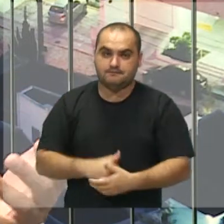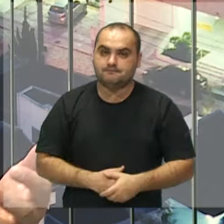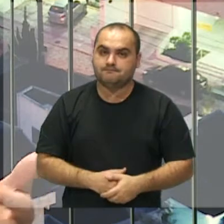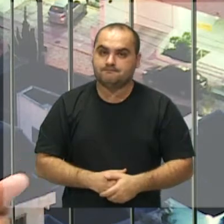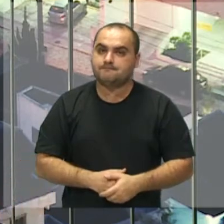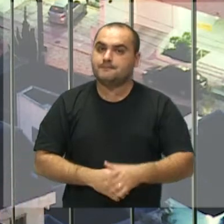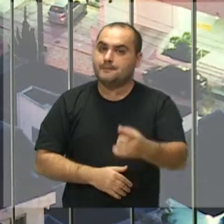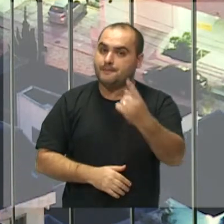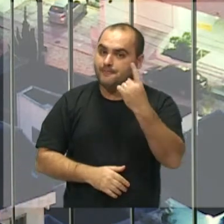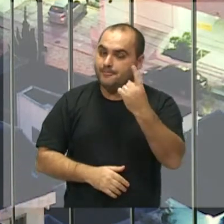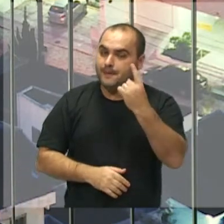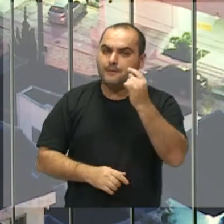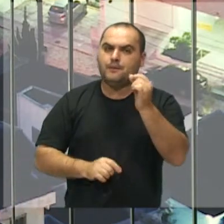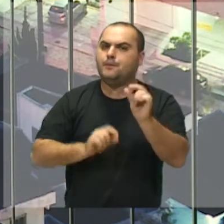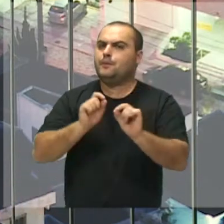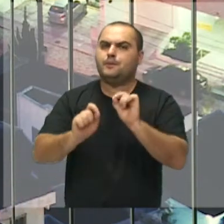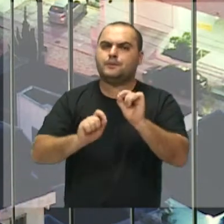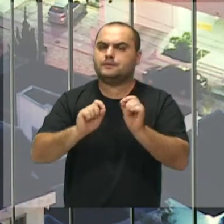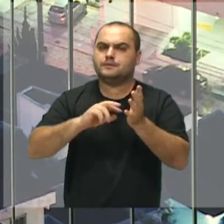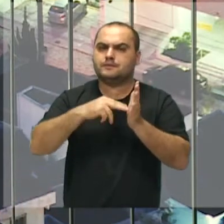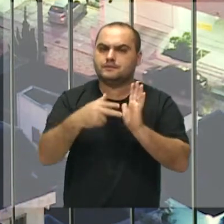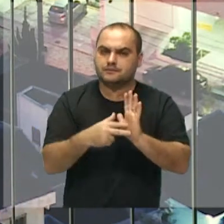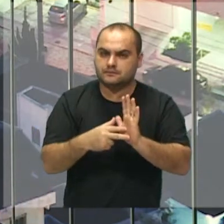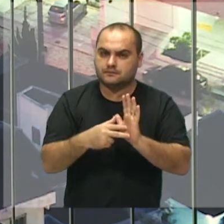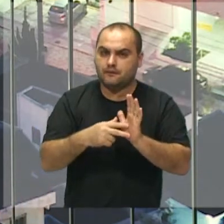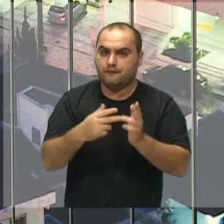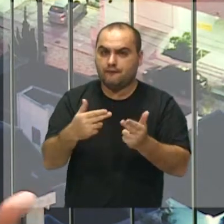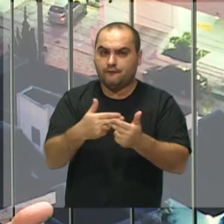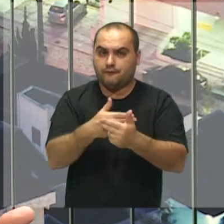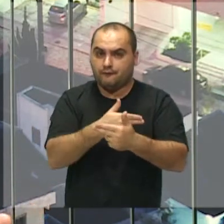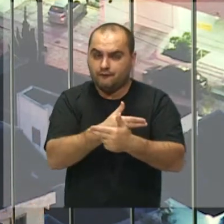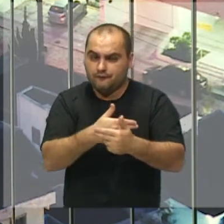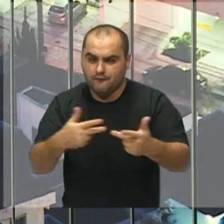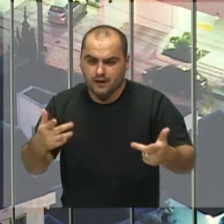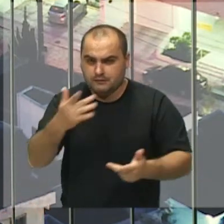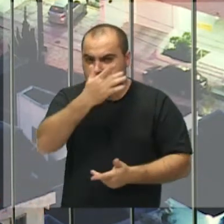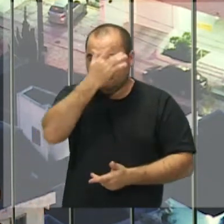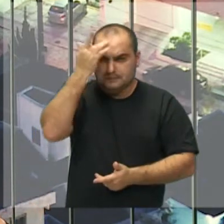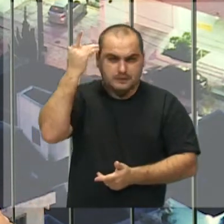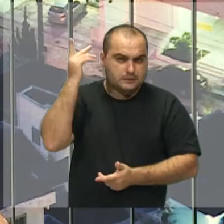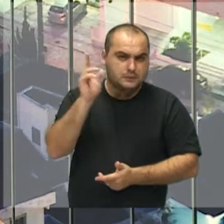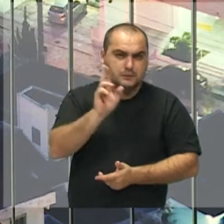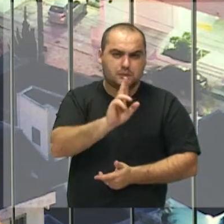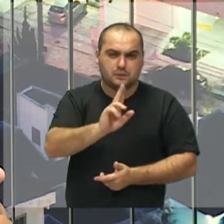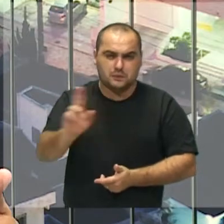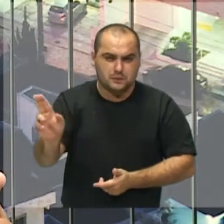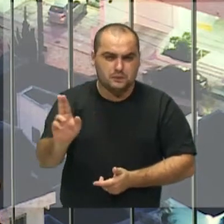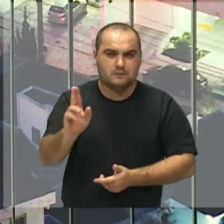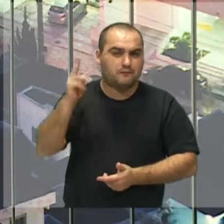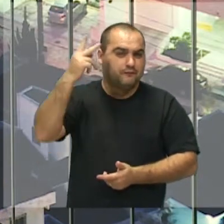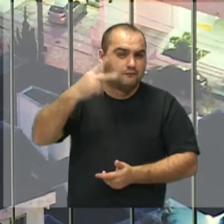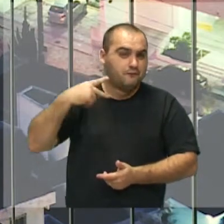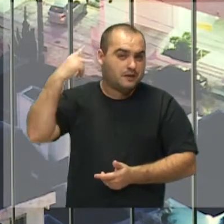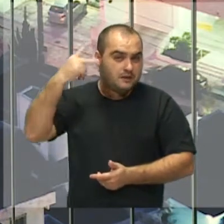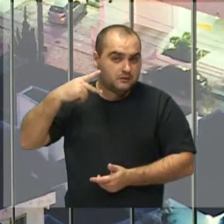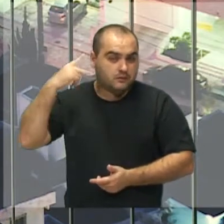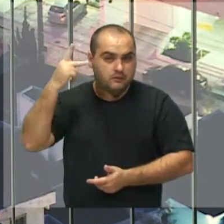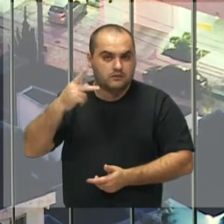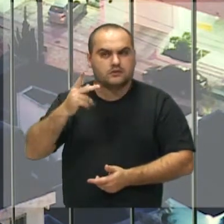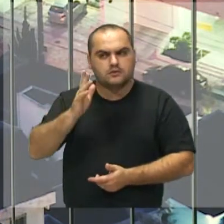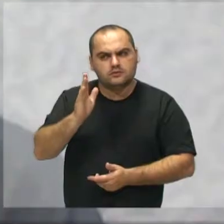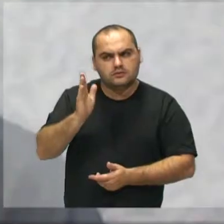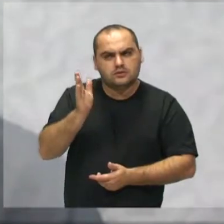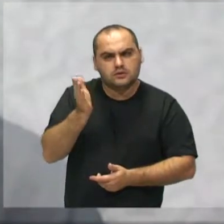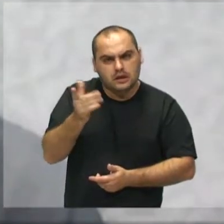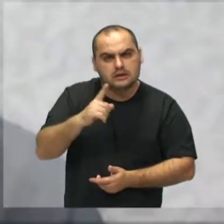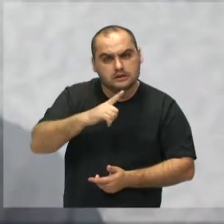dos efeitos a renovação, né? Então, muitos nomes, muitos vereadores que até tinham